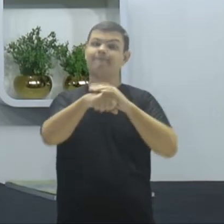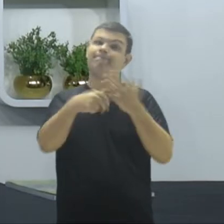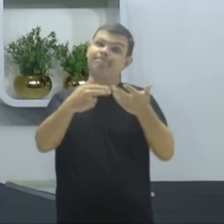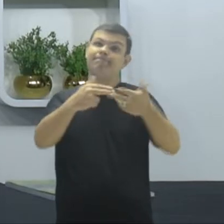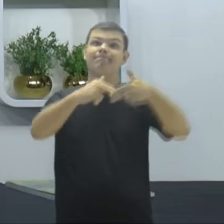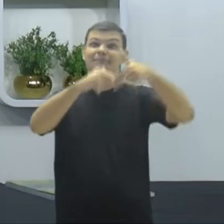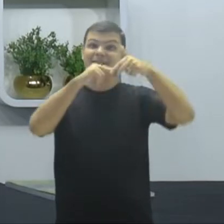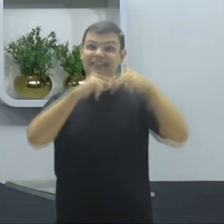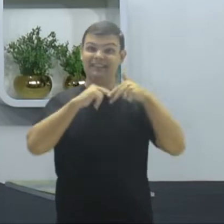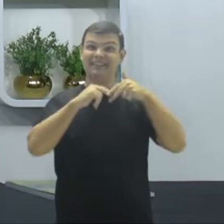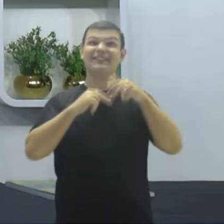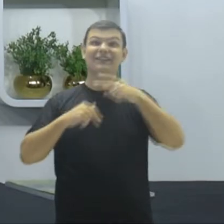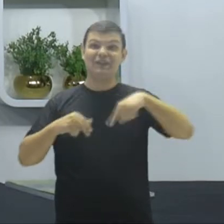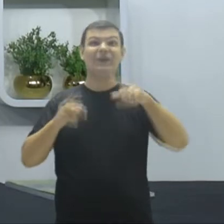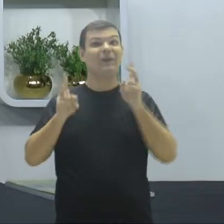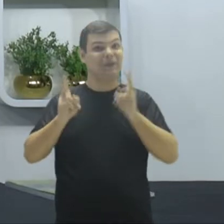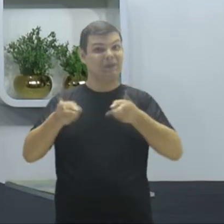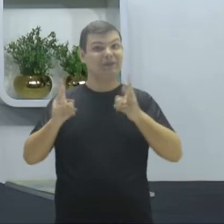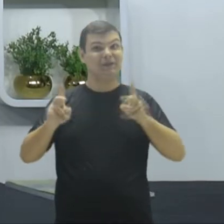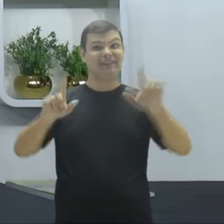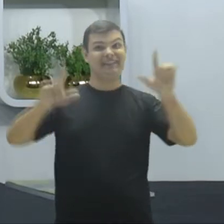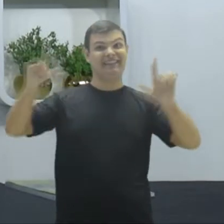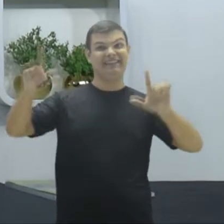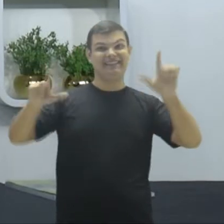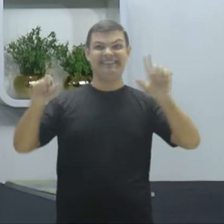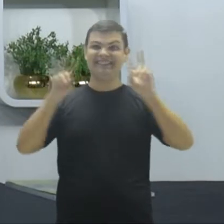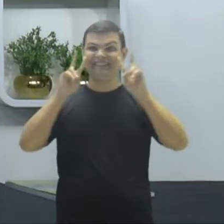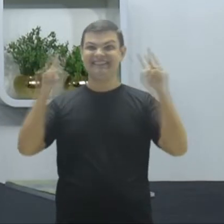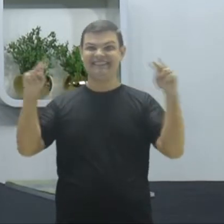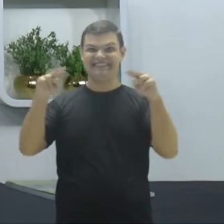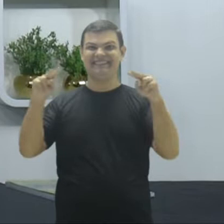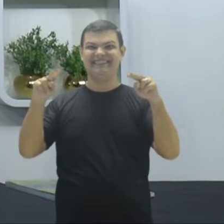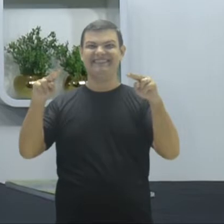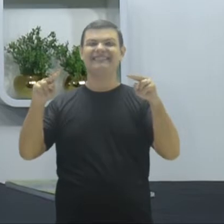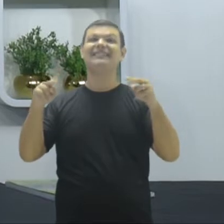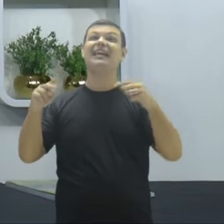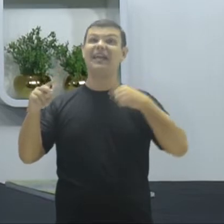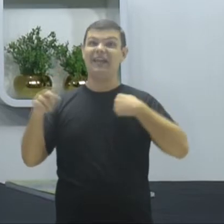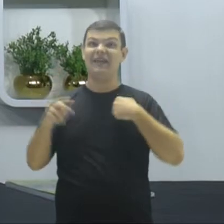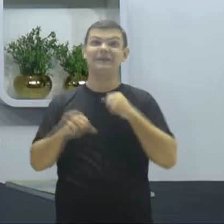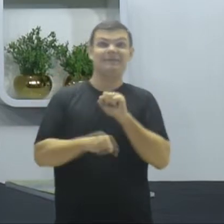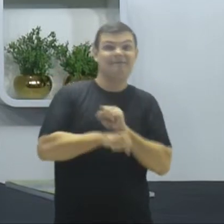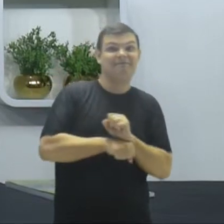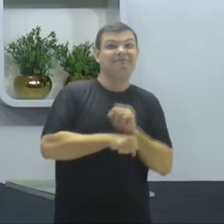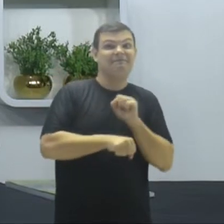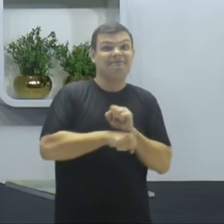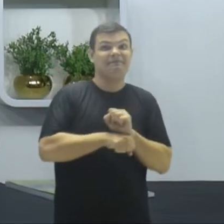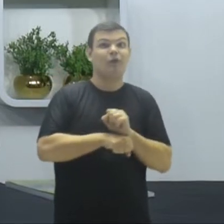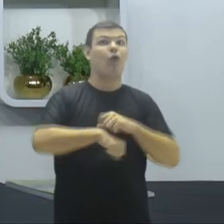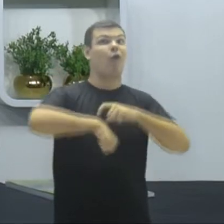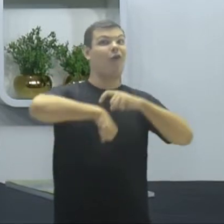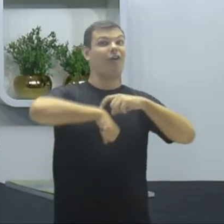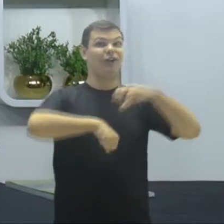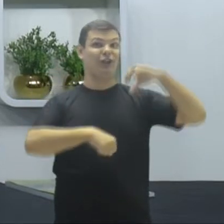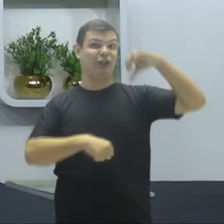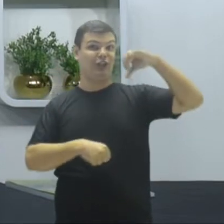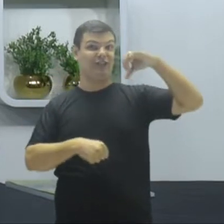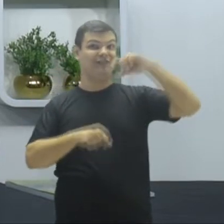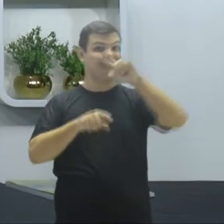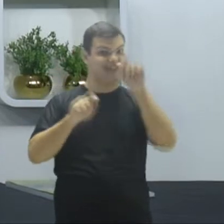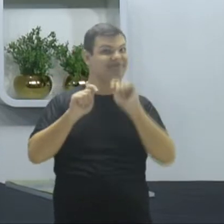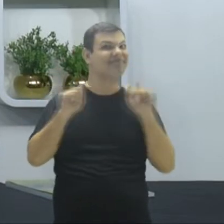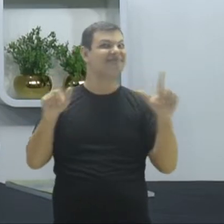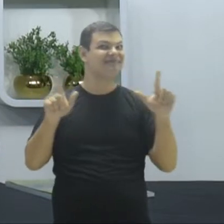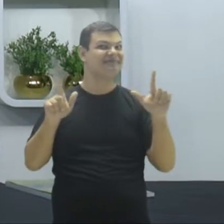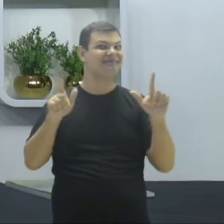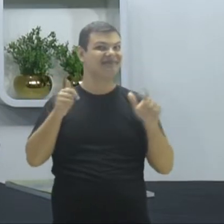isso, os nossos encontros vão continuar sendo aqui na televisão. Eu vou aguardar vocês às 9 horas. Fiquem